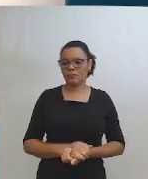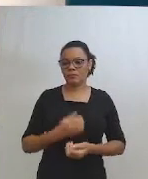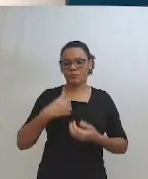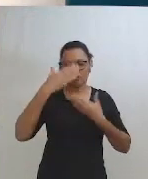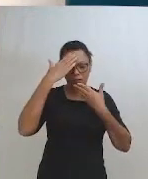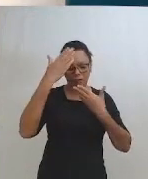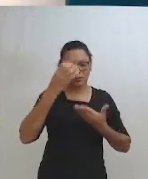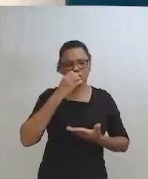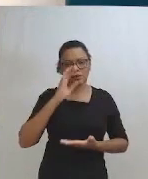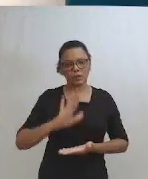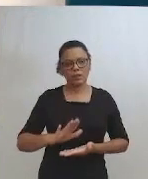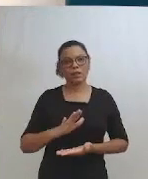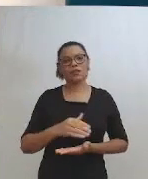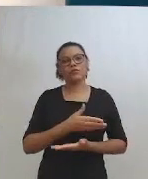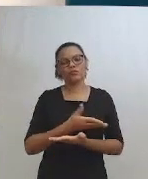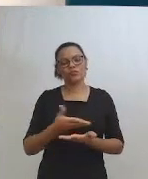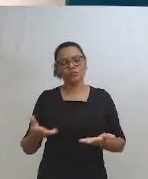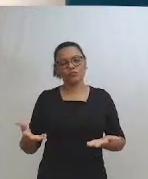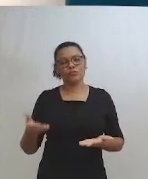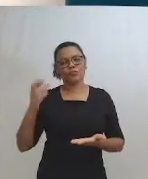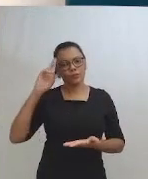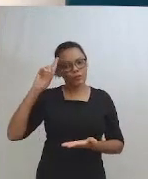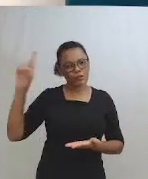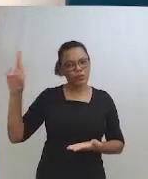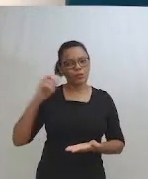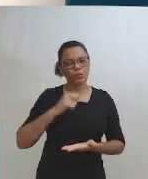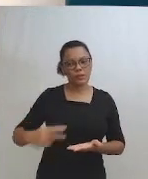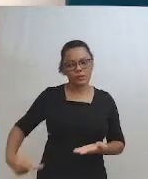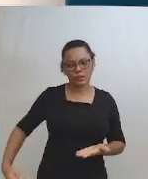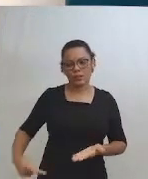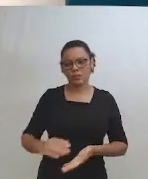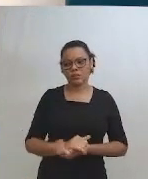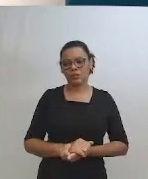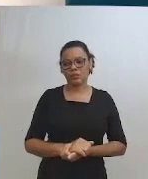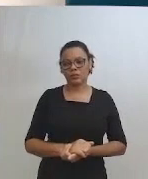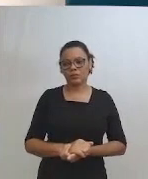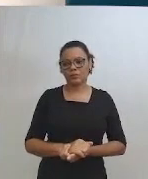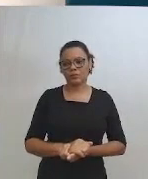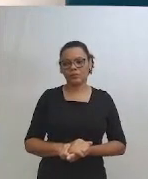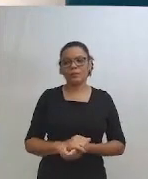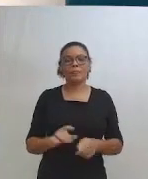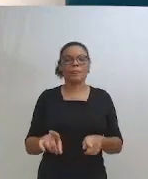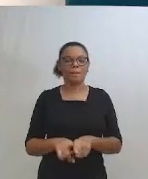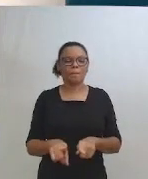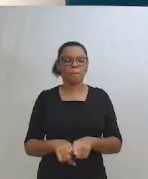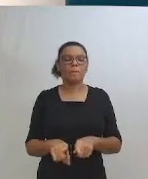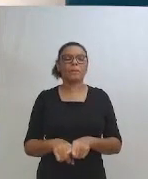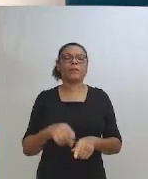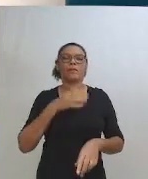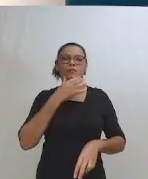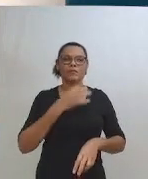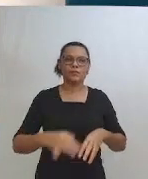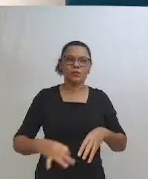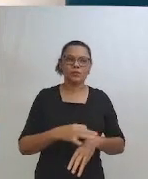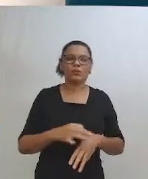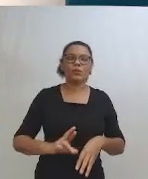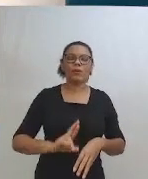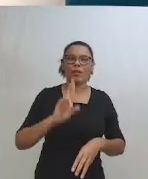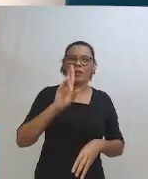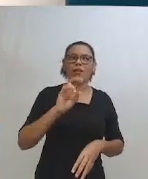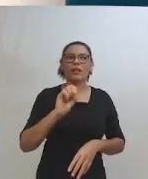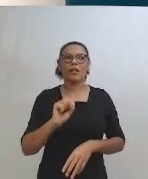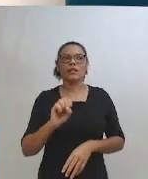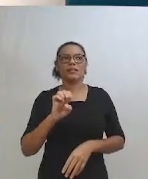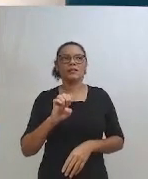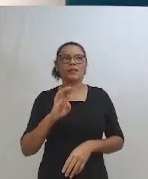senhor presidente, o ministro Antônio, o eminente relator Sebastião Reis,